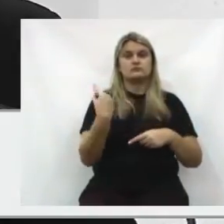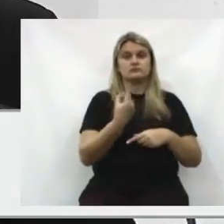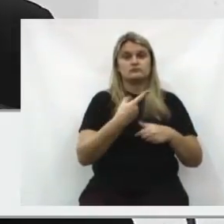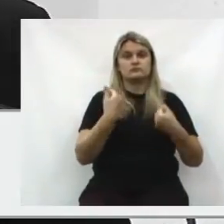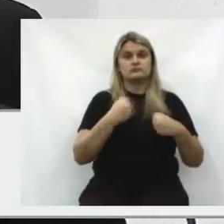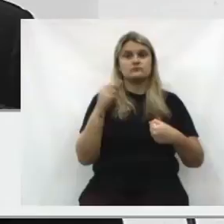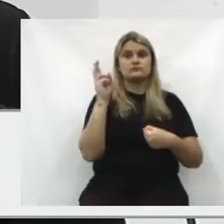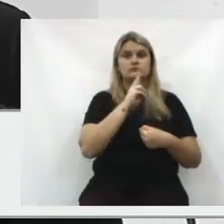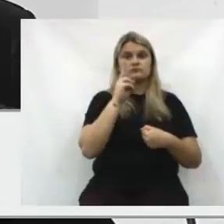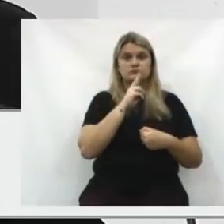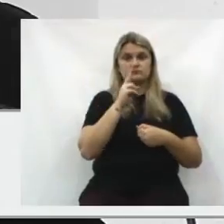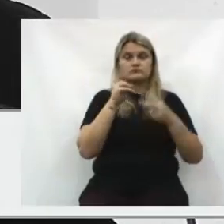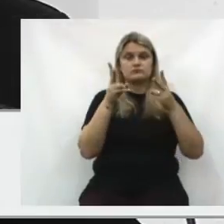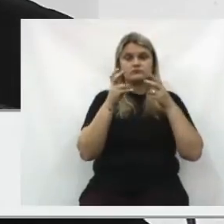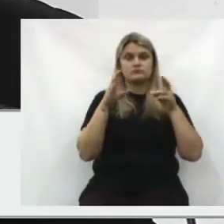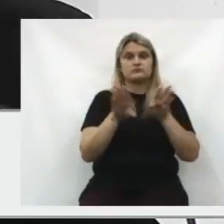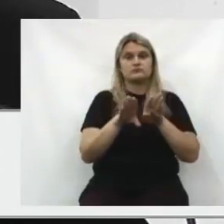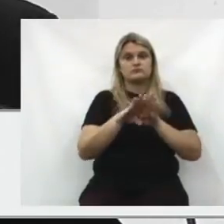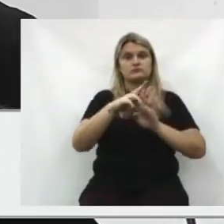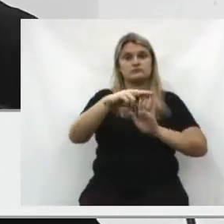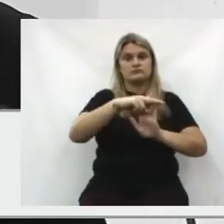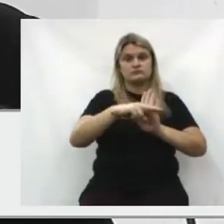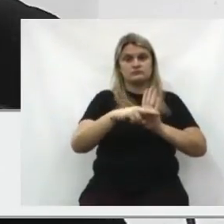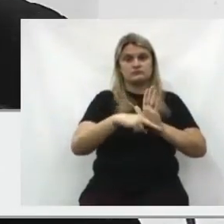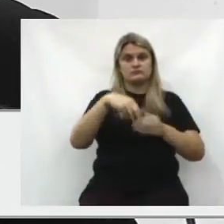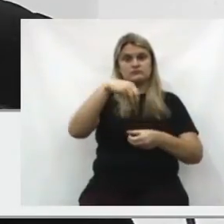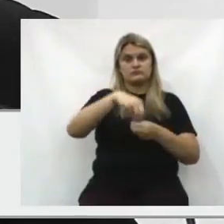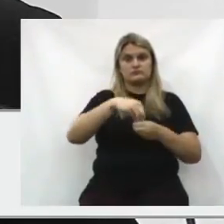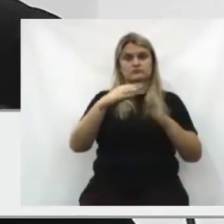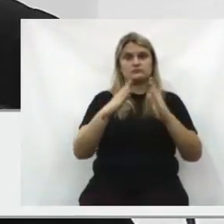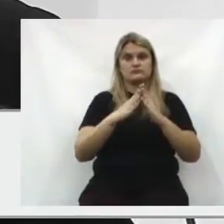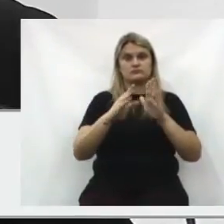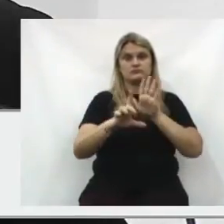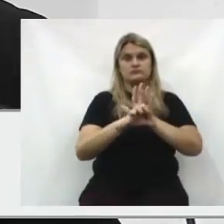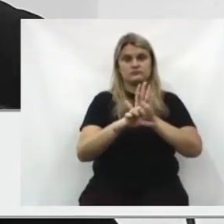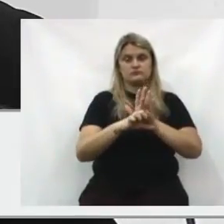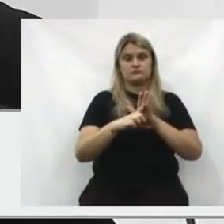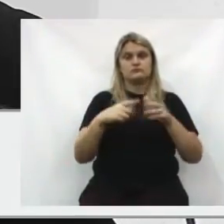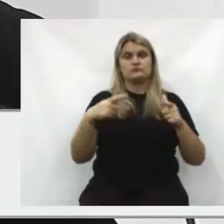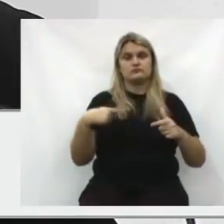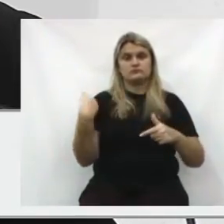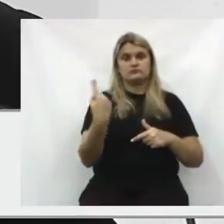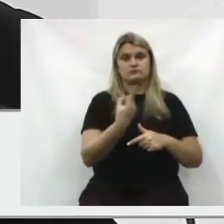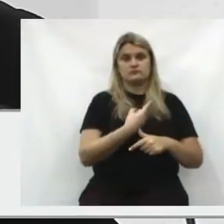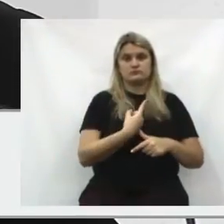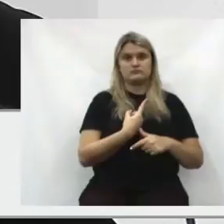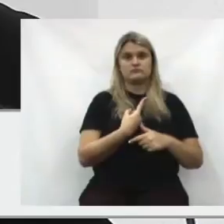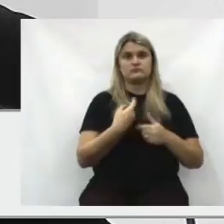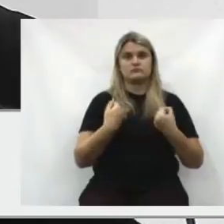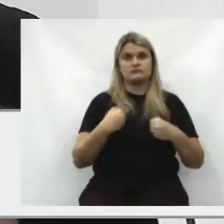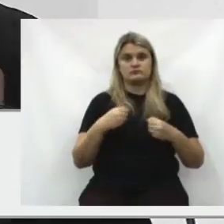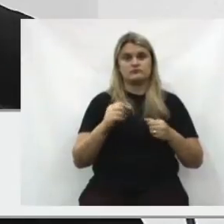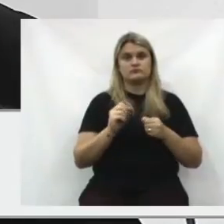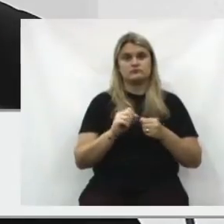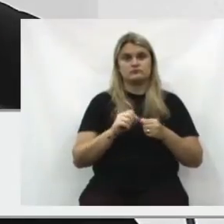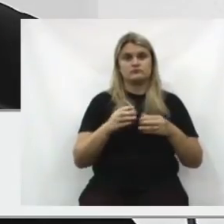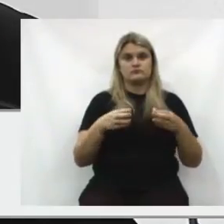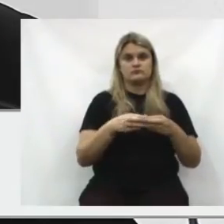nós precisamos urgente estar revendo também o regimento interno desta Casa de Leis, aonde nós vamos